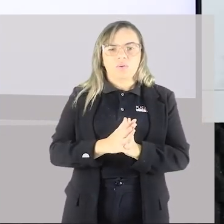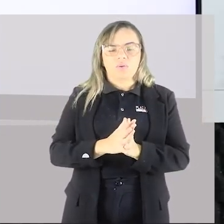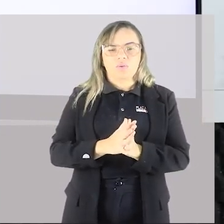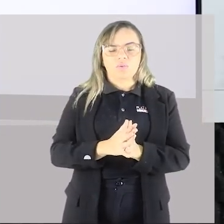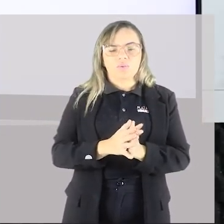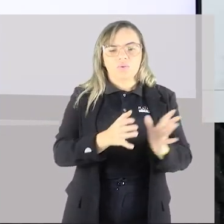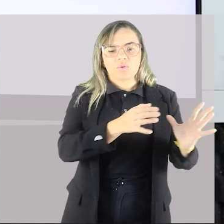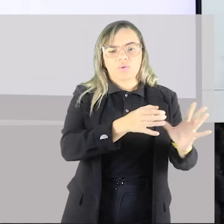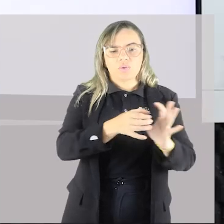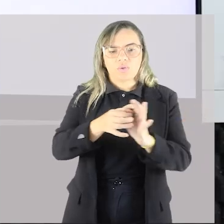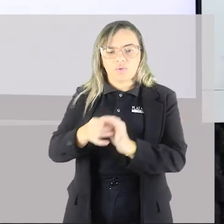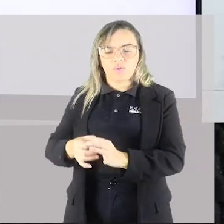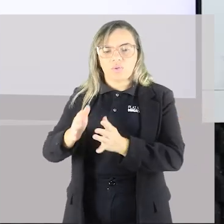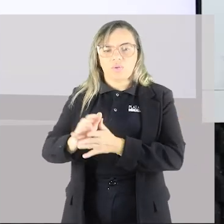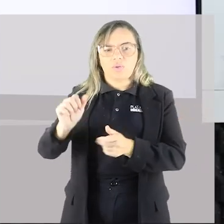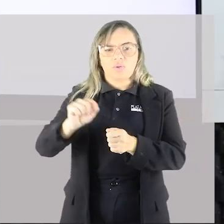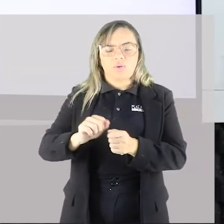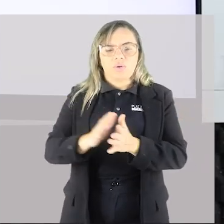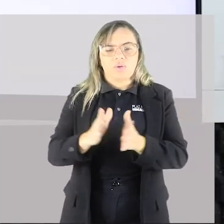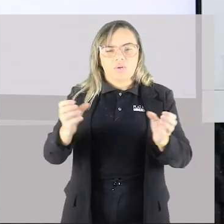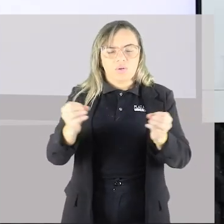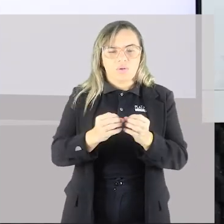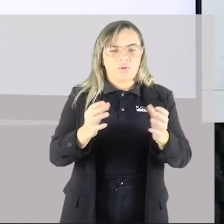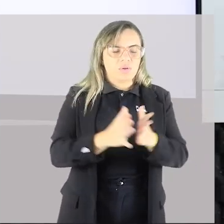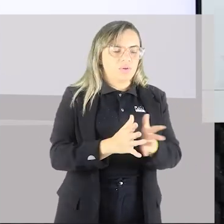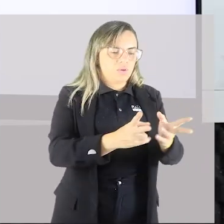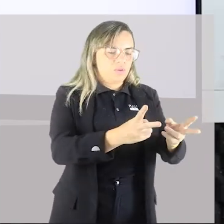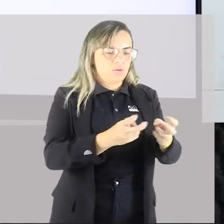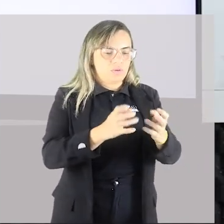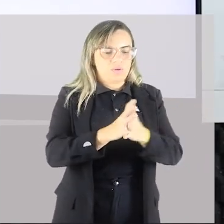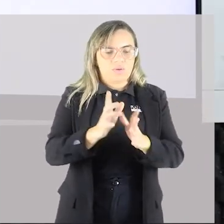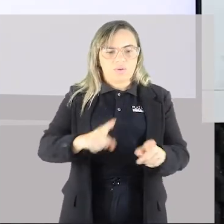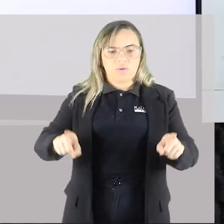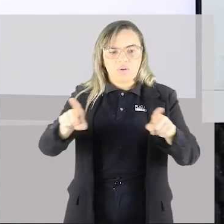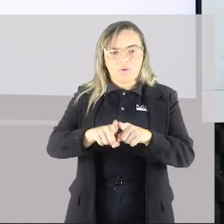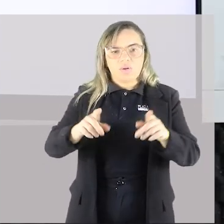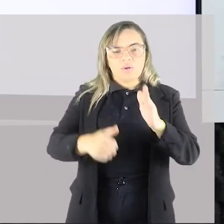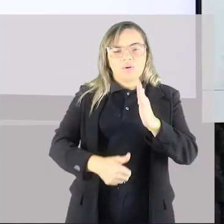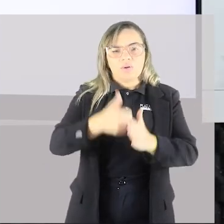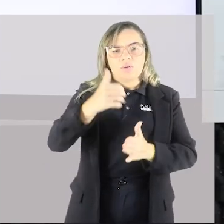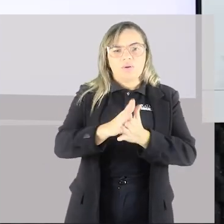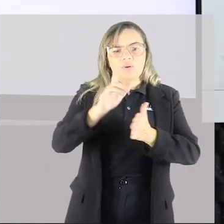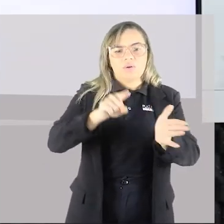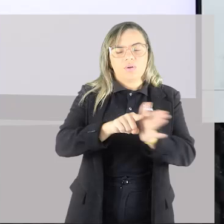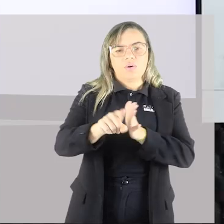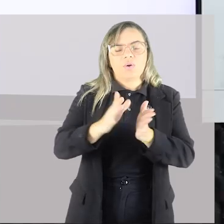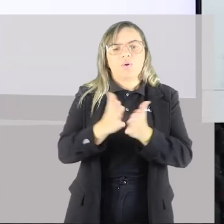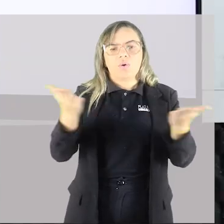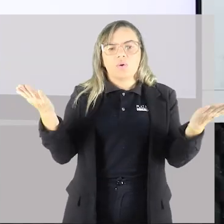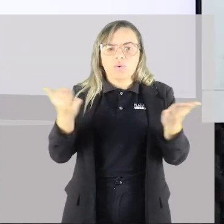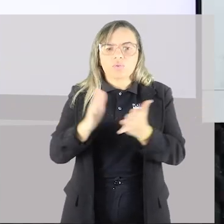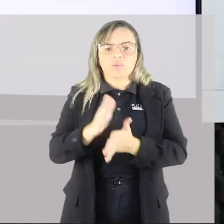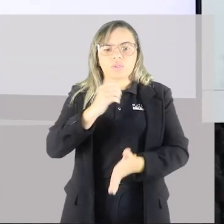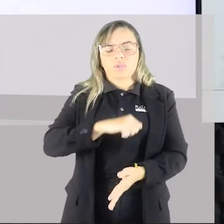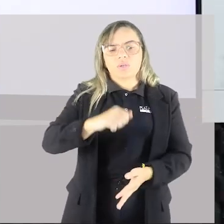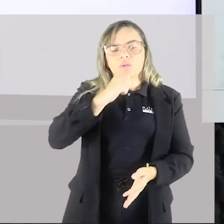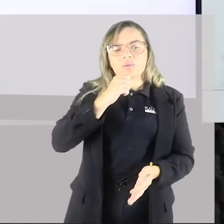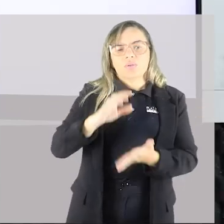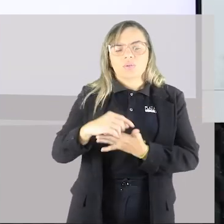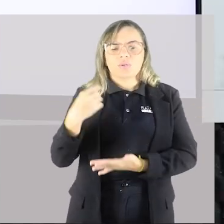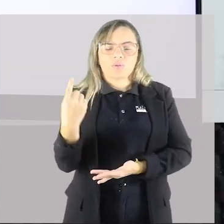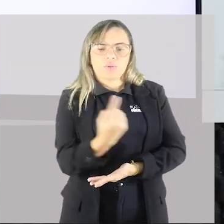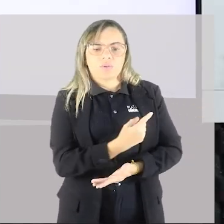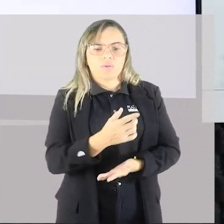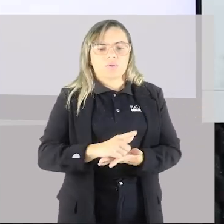produtivo que está mais perto de nós, é para que você perceba também desde a primeira questão que hoje ainda nós